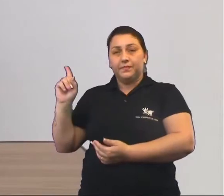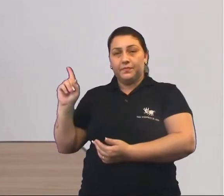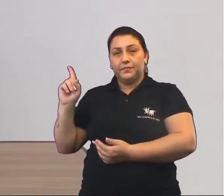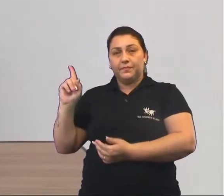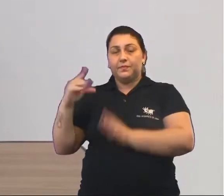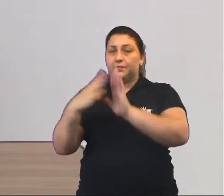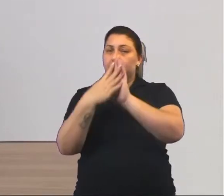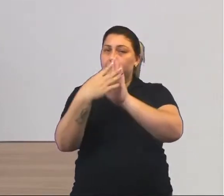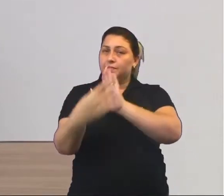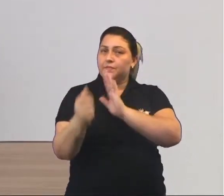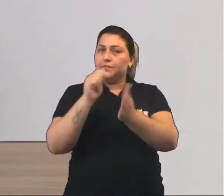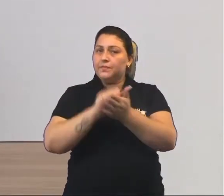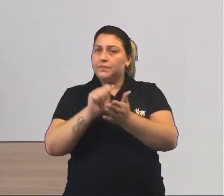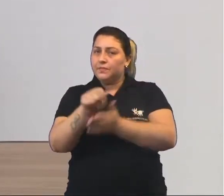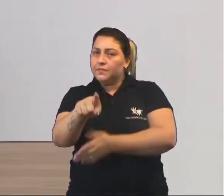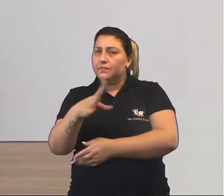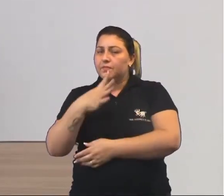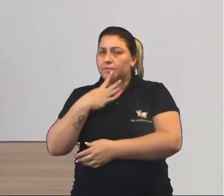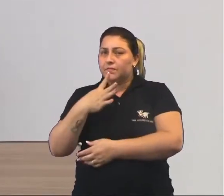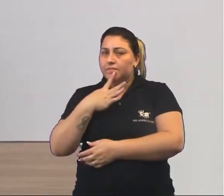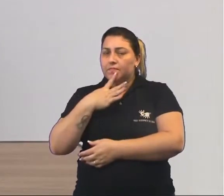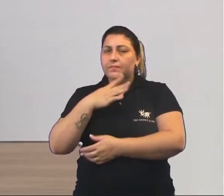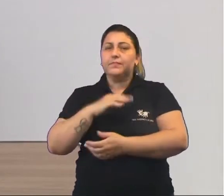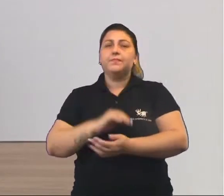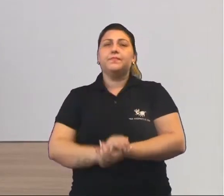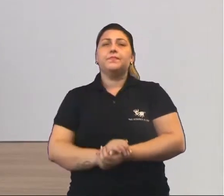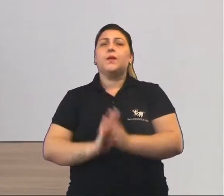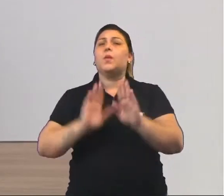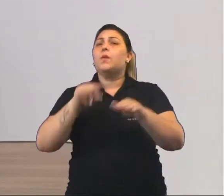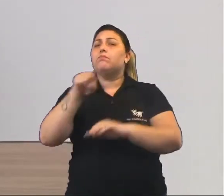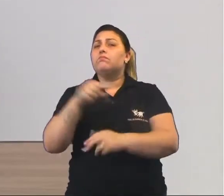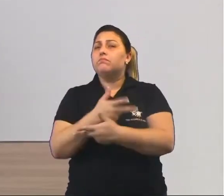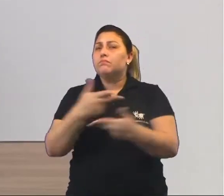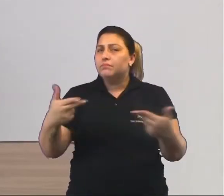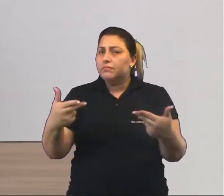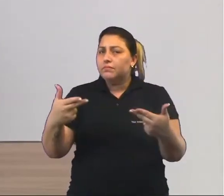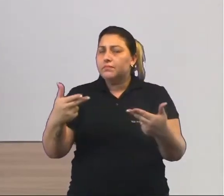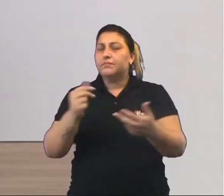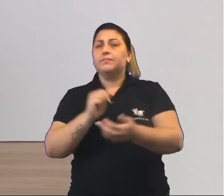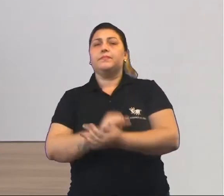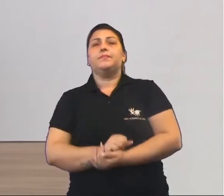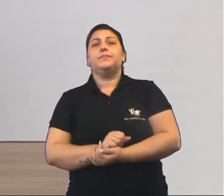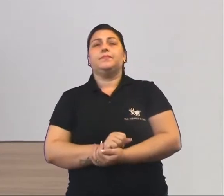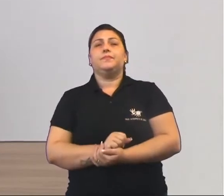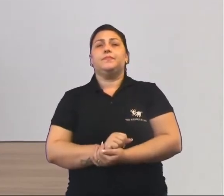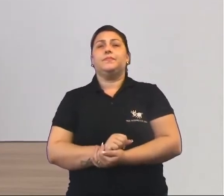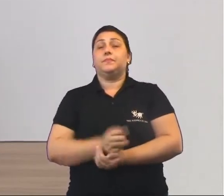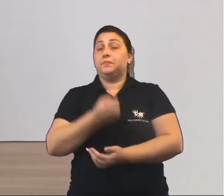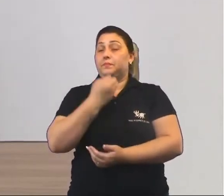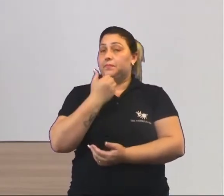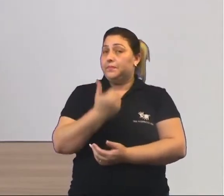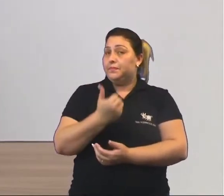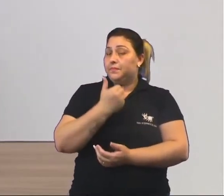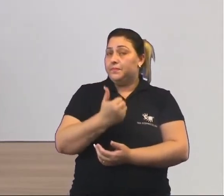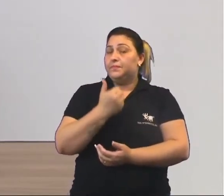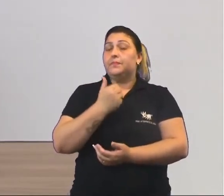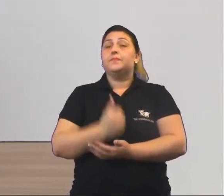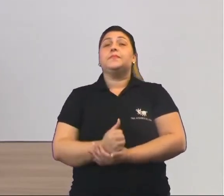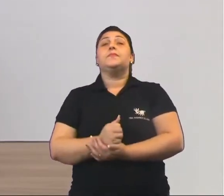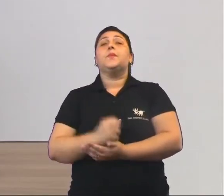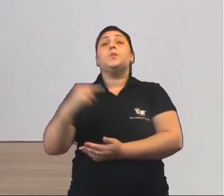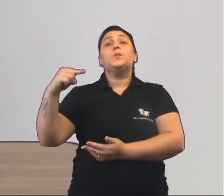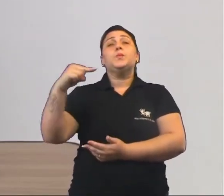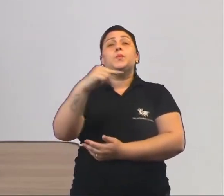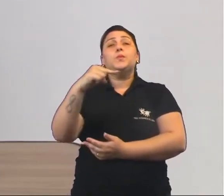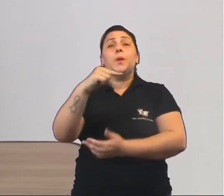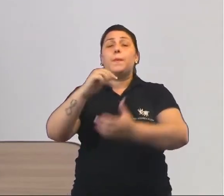esse sinal gráfico aqui, você conhece? Que pontuação é essa? Muito bem, é um